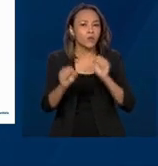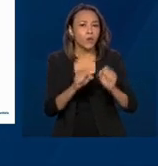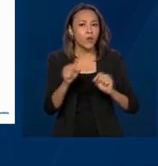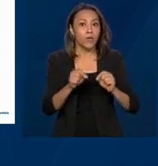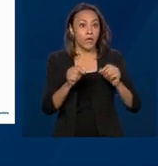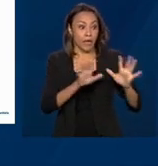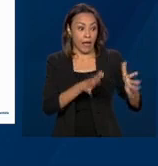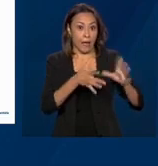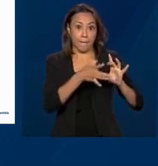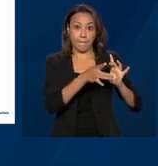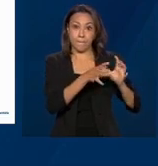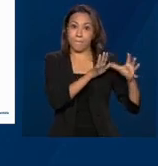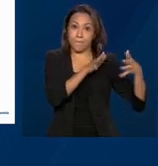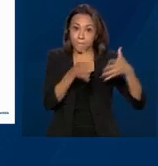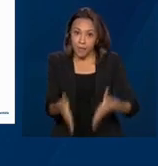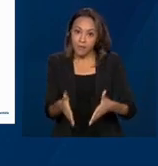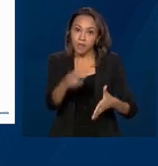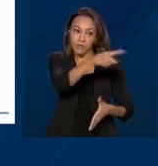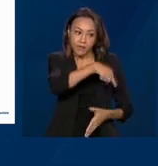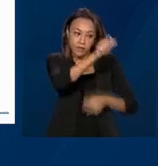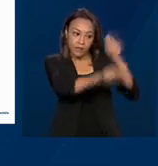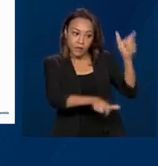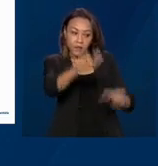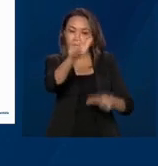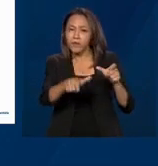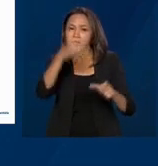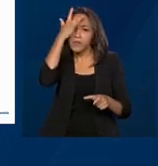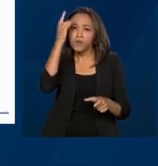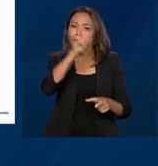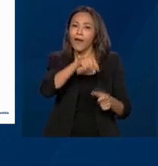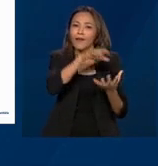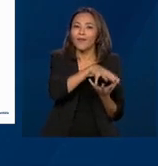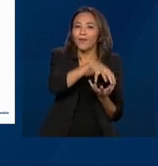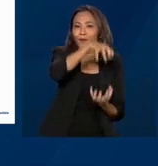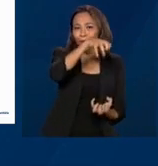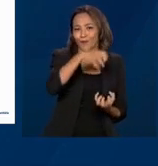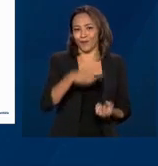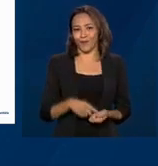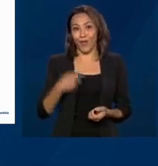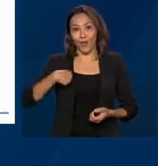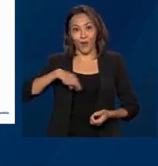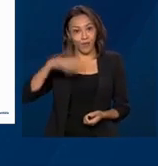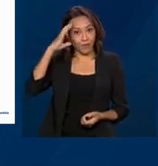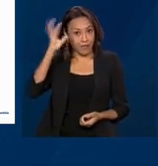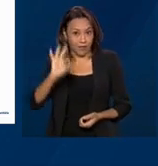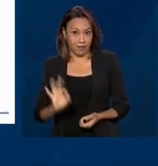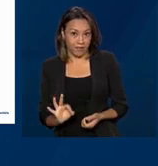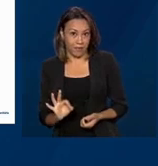participantes é a quantidade de idosos, né? Nós sabíamos que ao